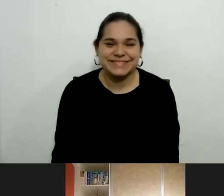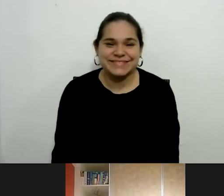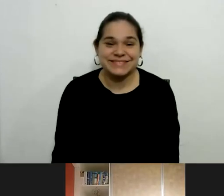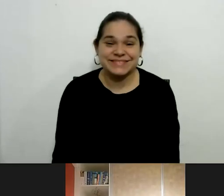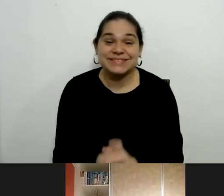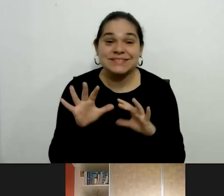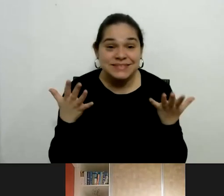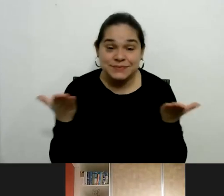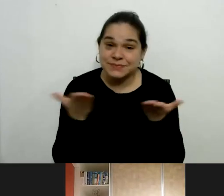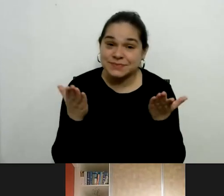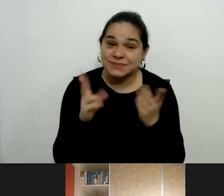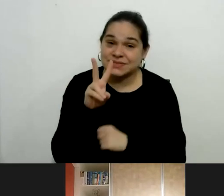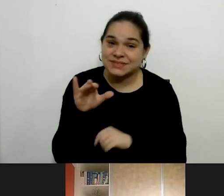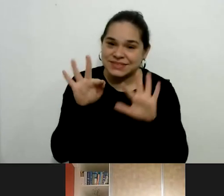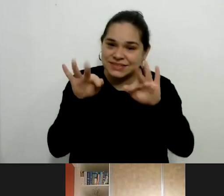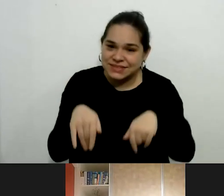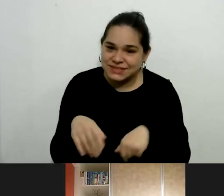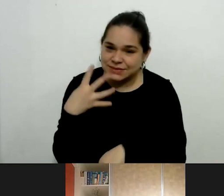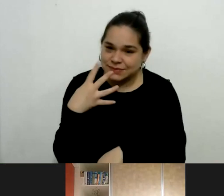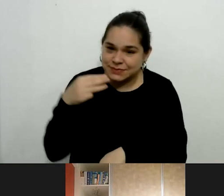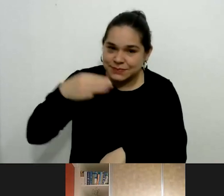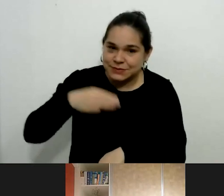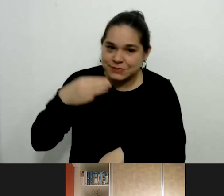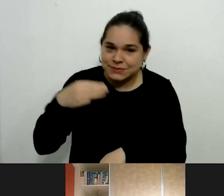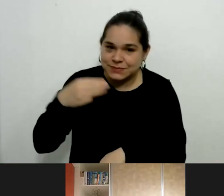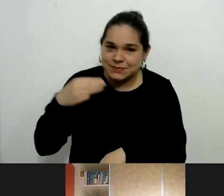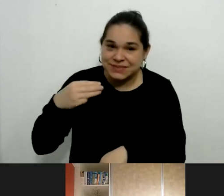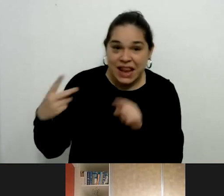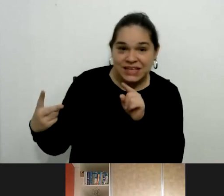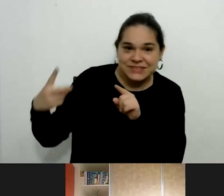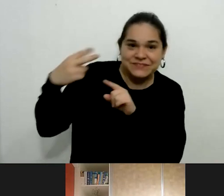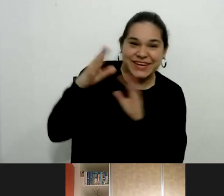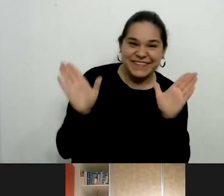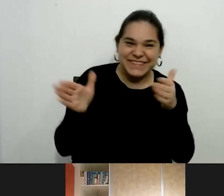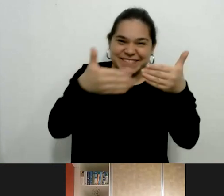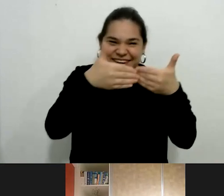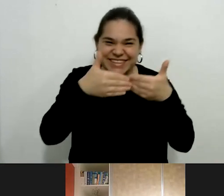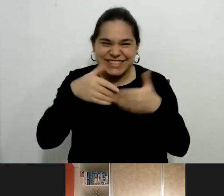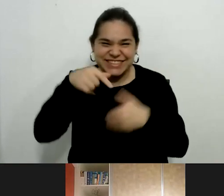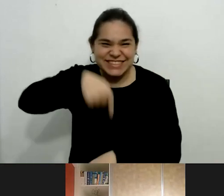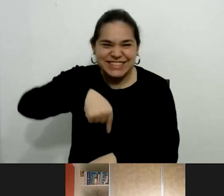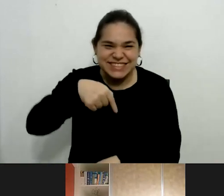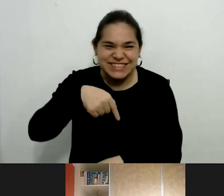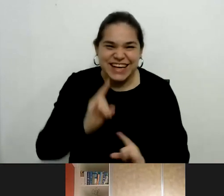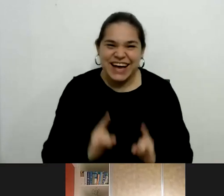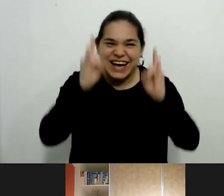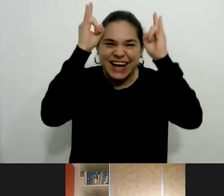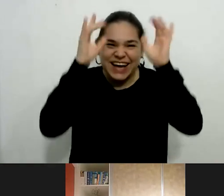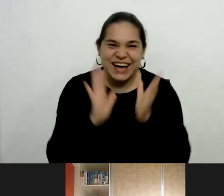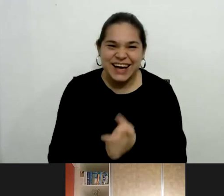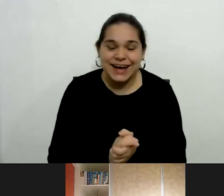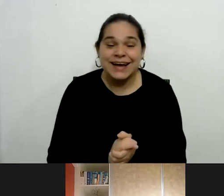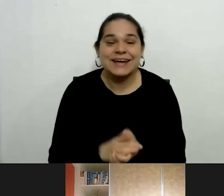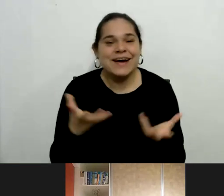gente vai encerrando, Faltam quatro minutos para fechar as portas e me trancar aqui nesse prédio, Deus livre, eu quero novamente agradecer aos